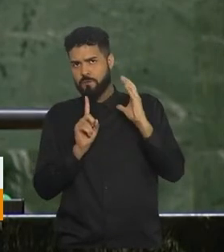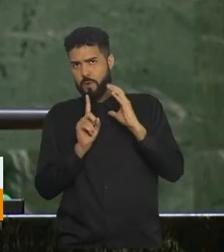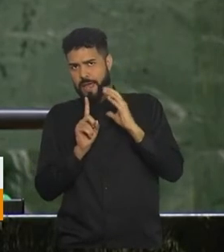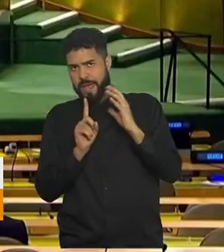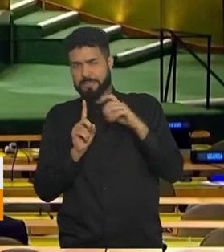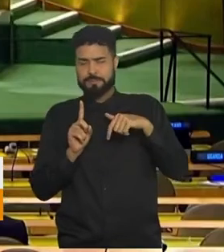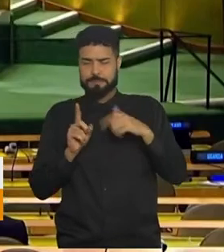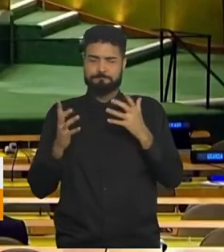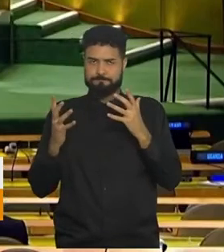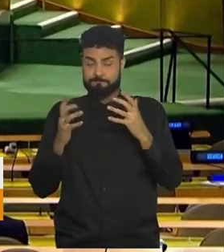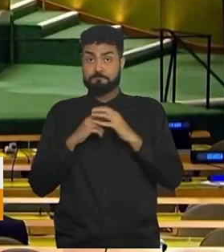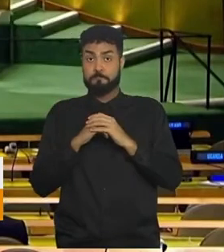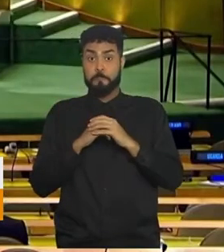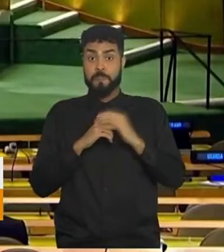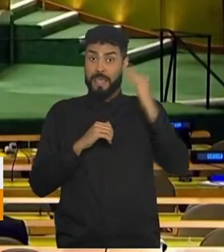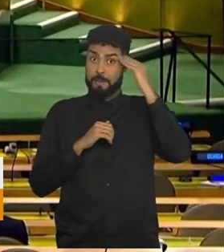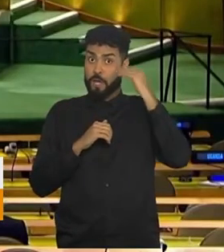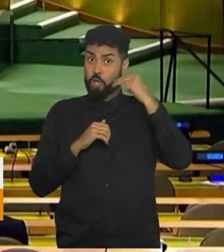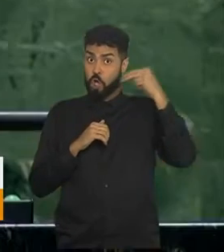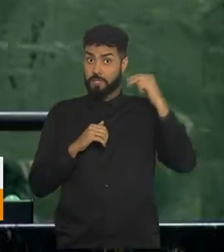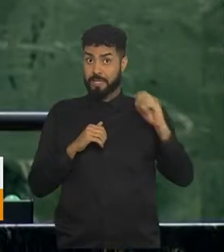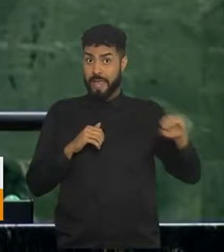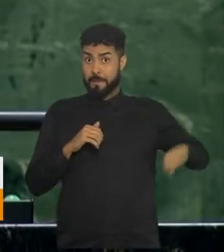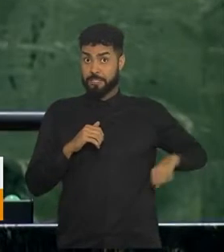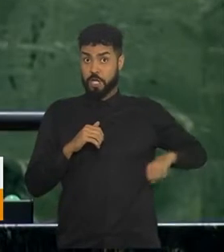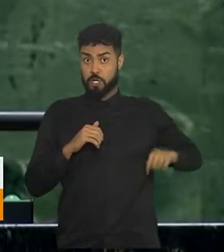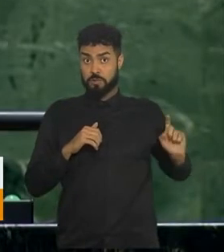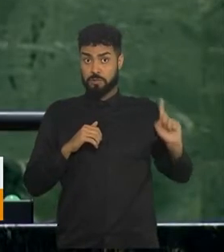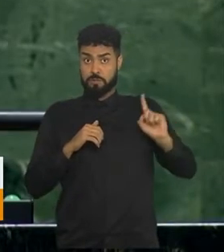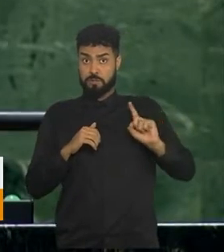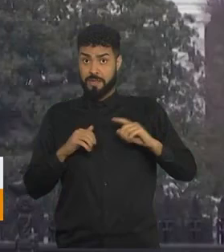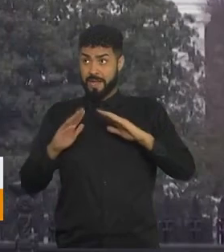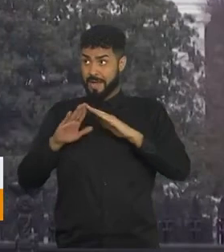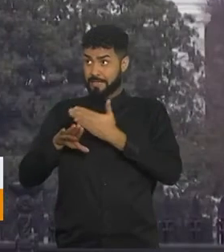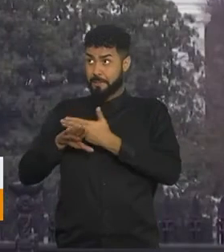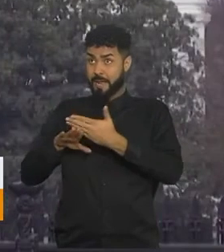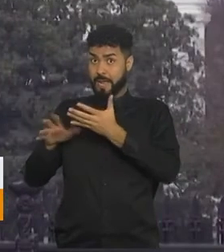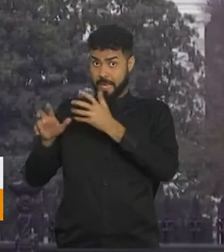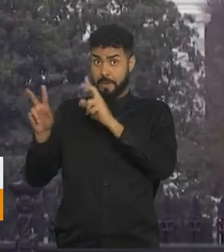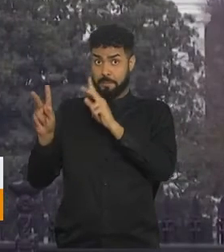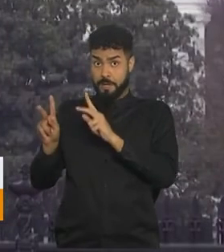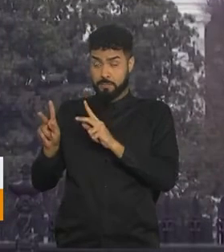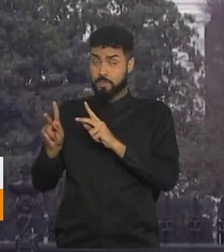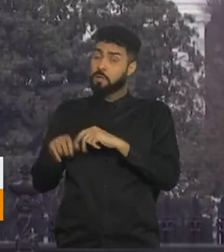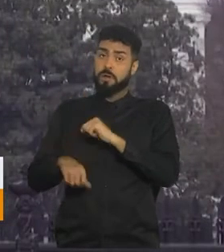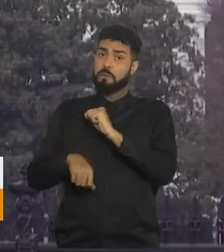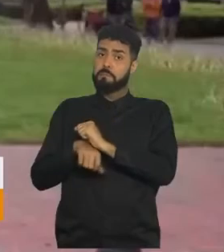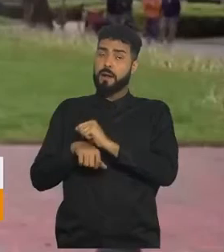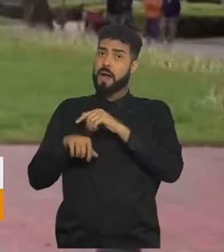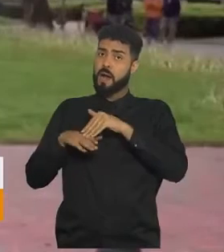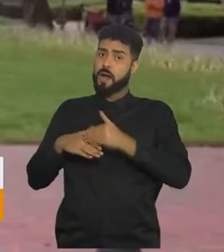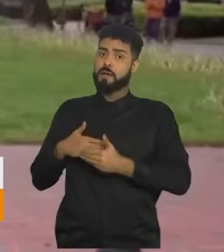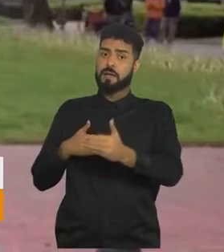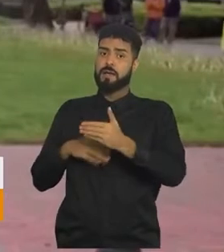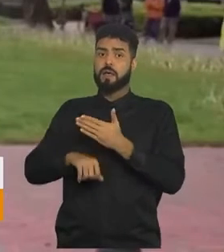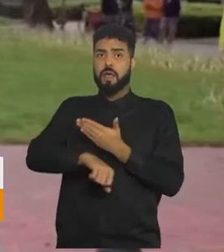de hoje, o embaixador da Coreia do Norte afirmou que se a Casa Branca quer paz na região, deve parar permanentemente os